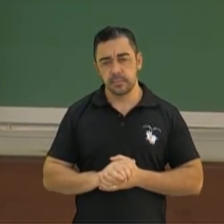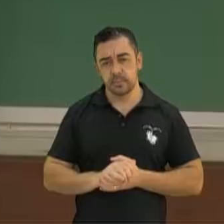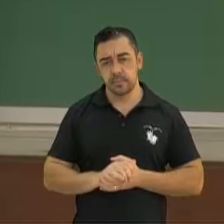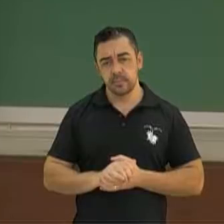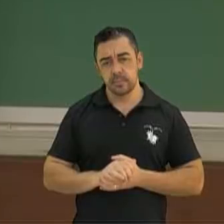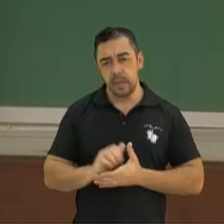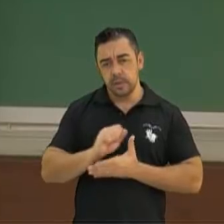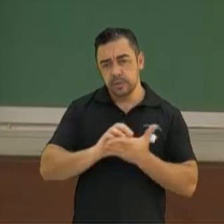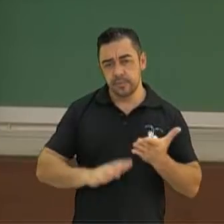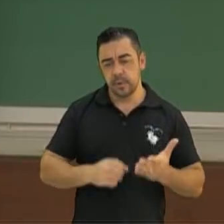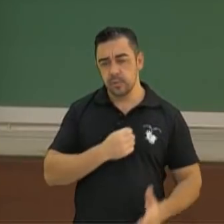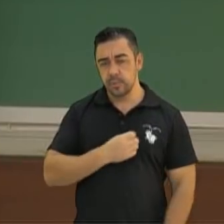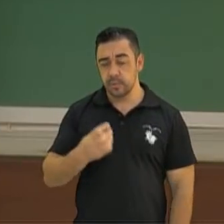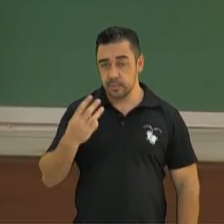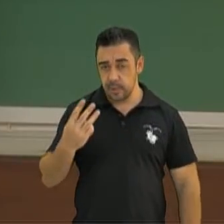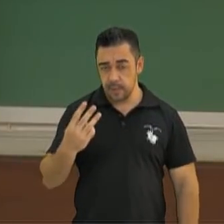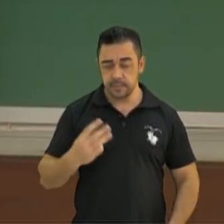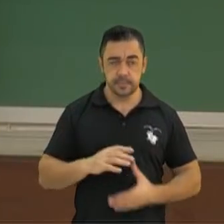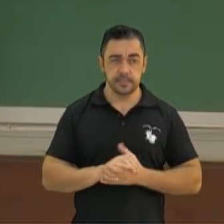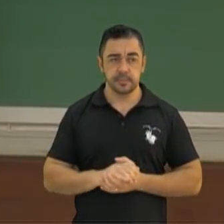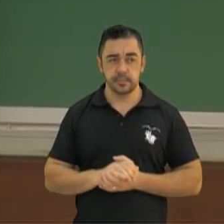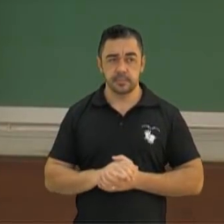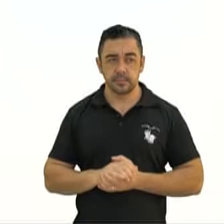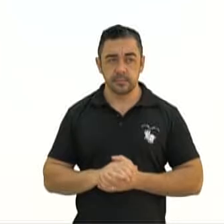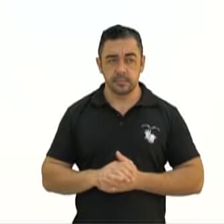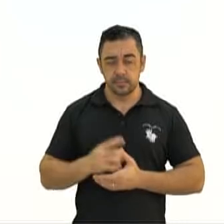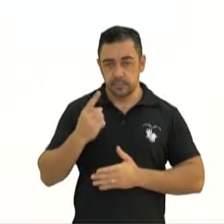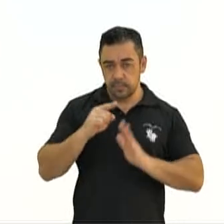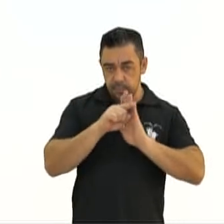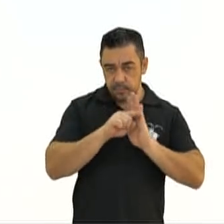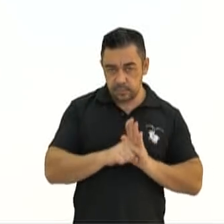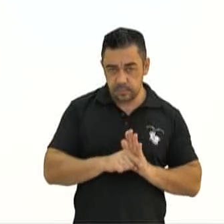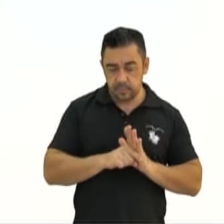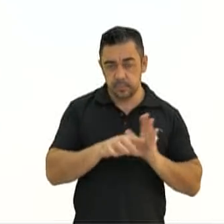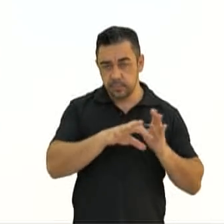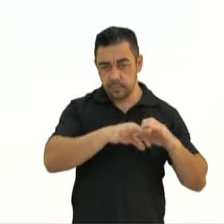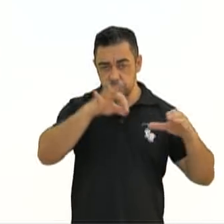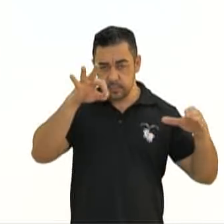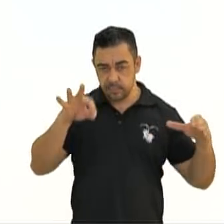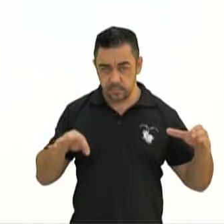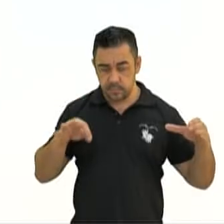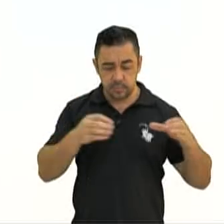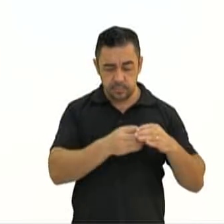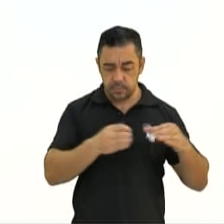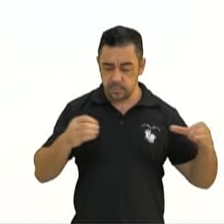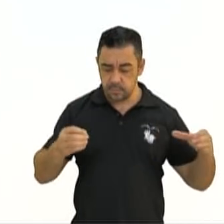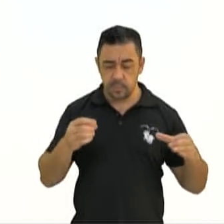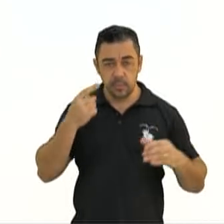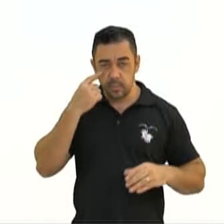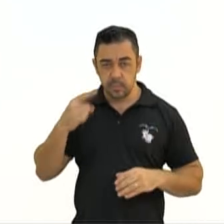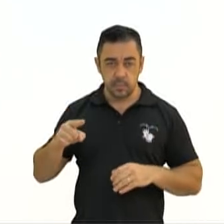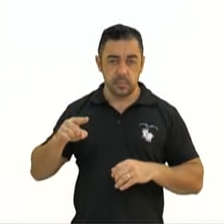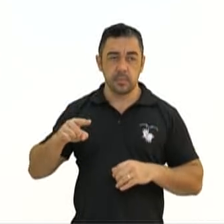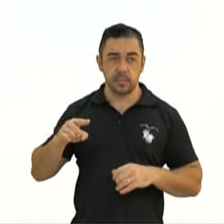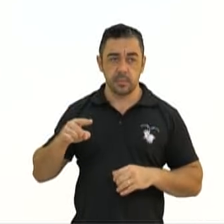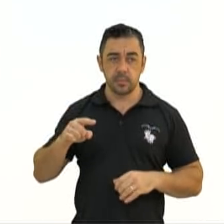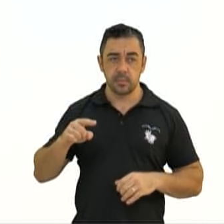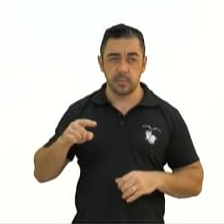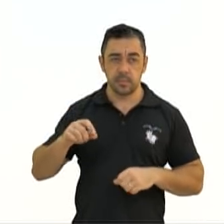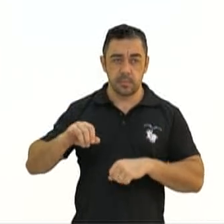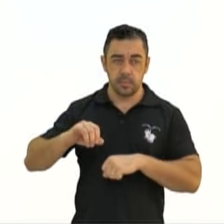lá, atividade 3. Uma pesquisa amostral foi feita com os